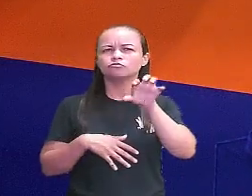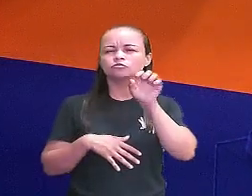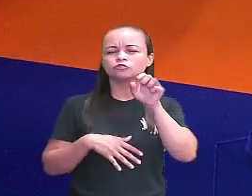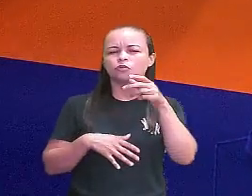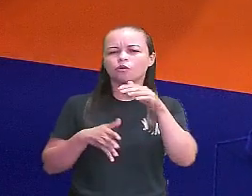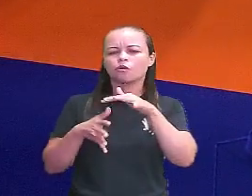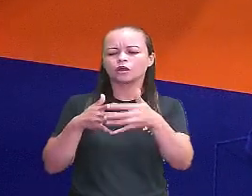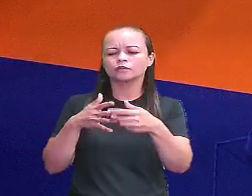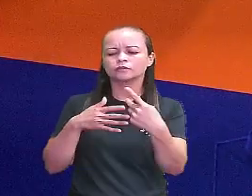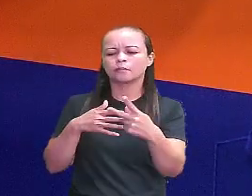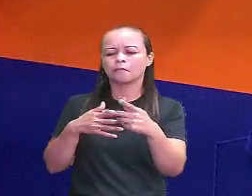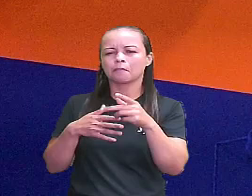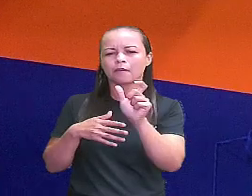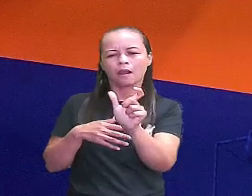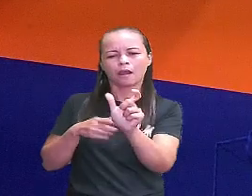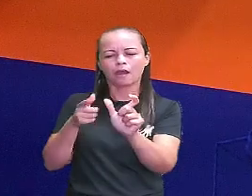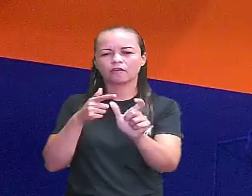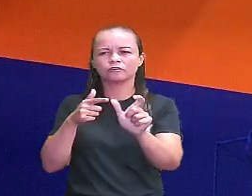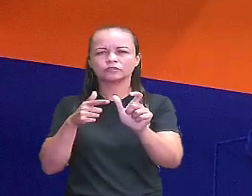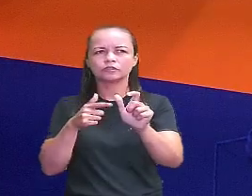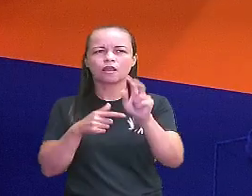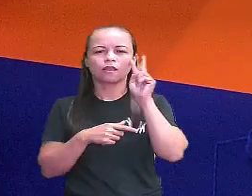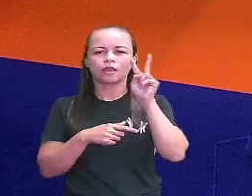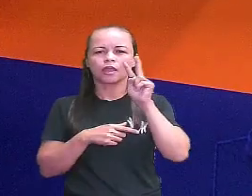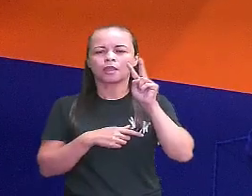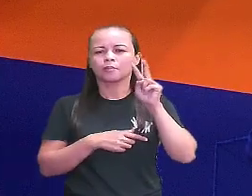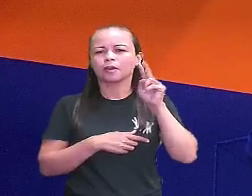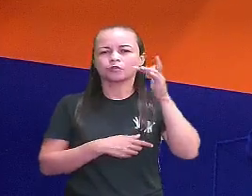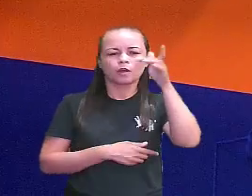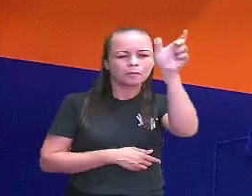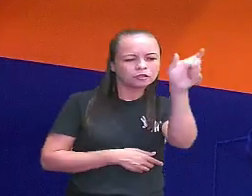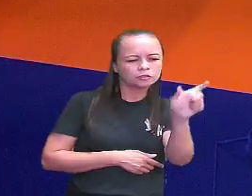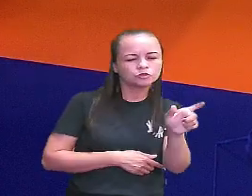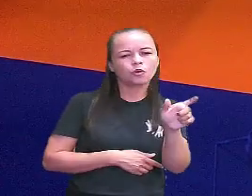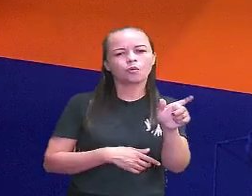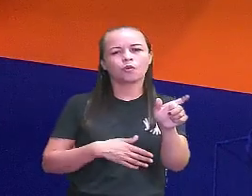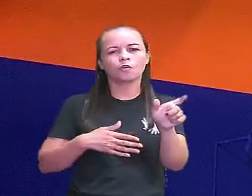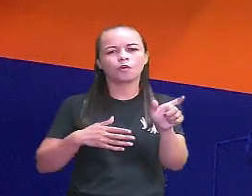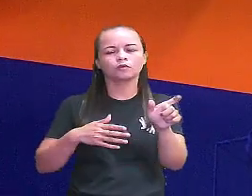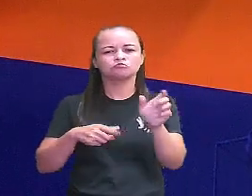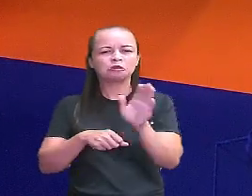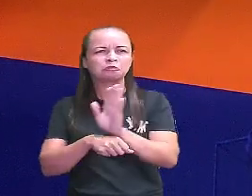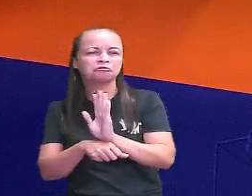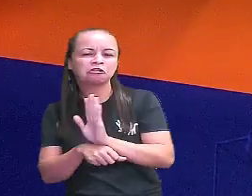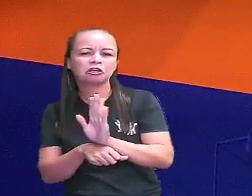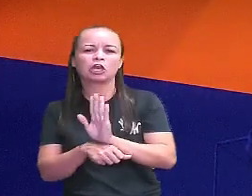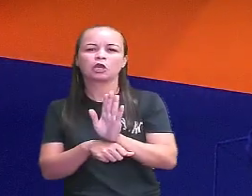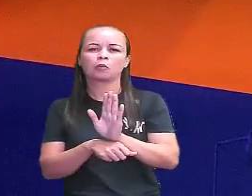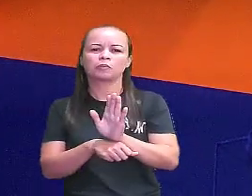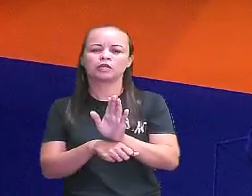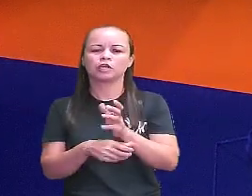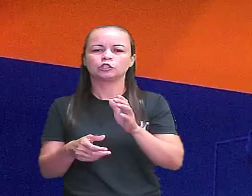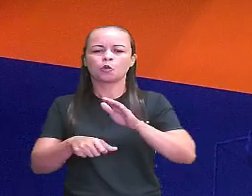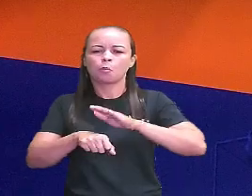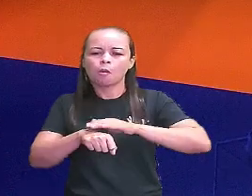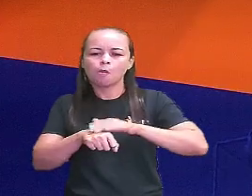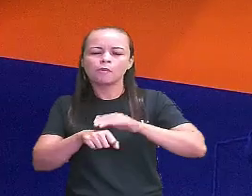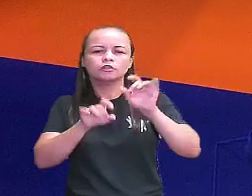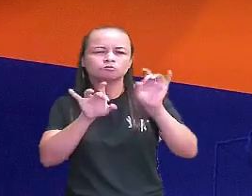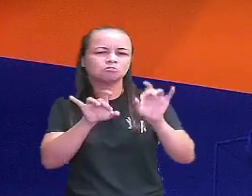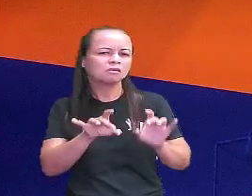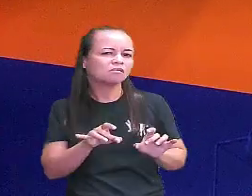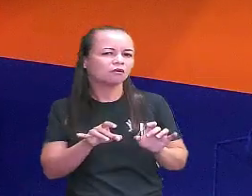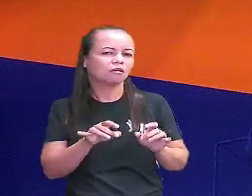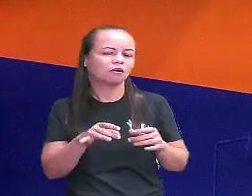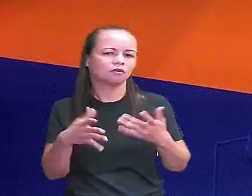algum filme, de alguma pessoa, de algum momento especial? Então, a partir dessa palavra calma,